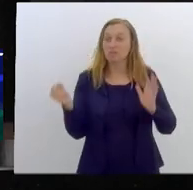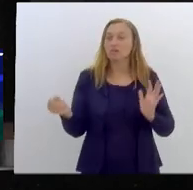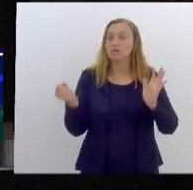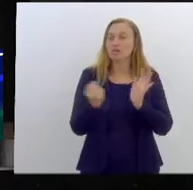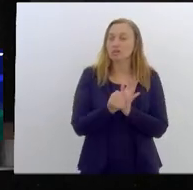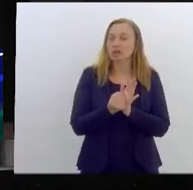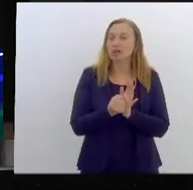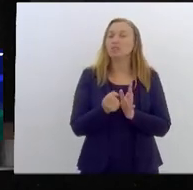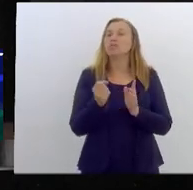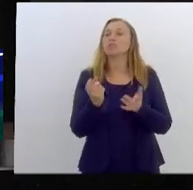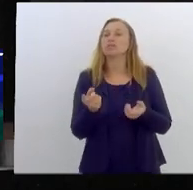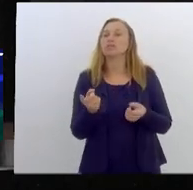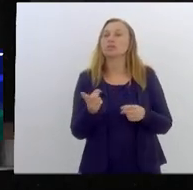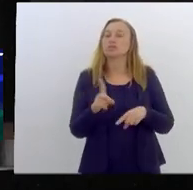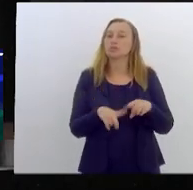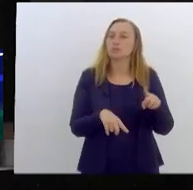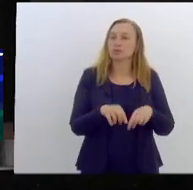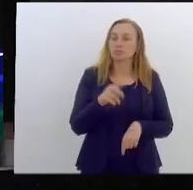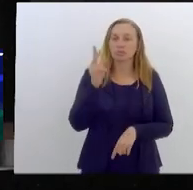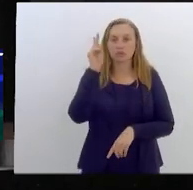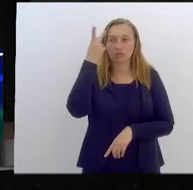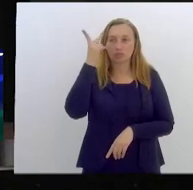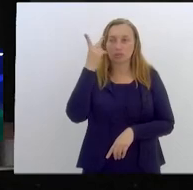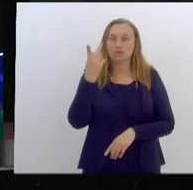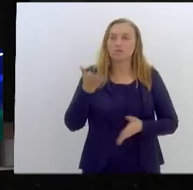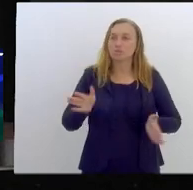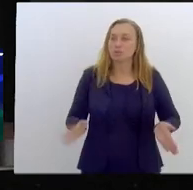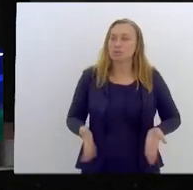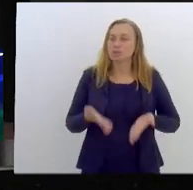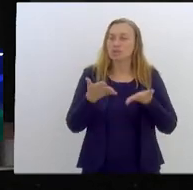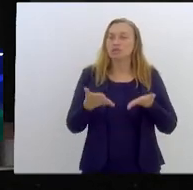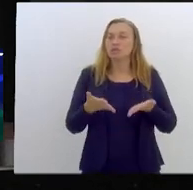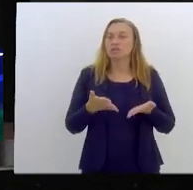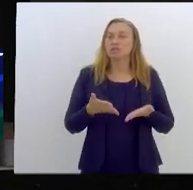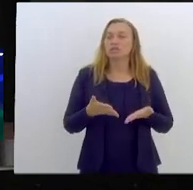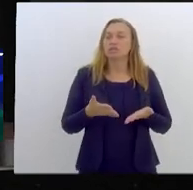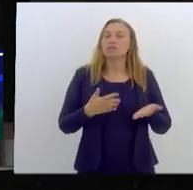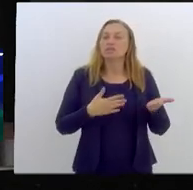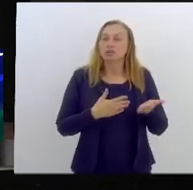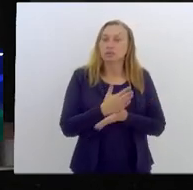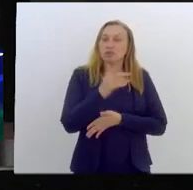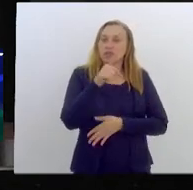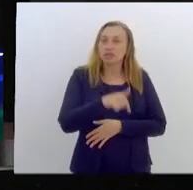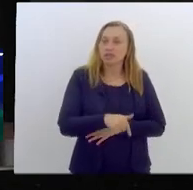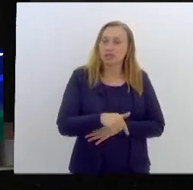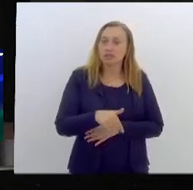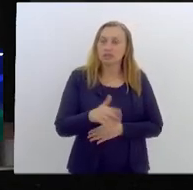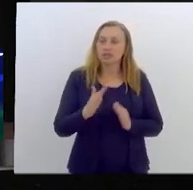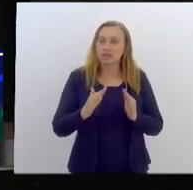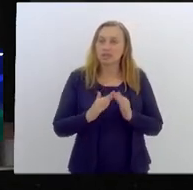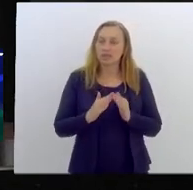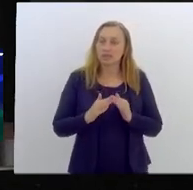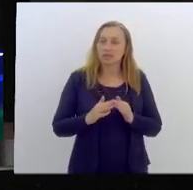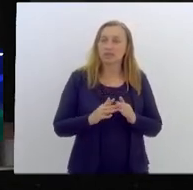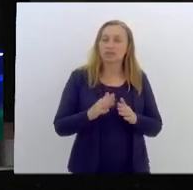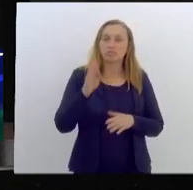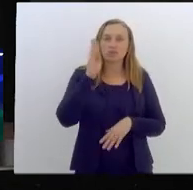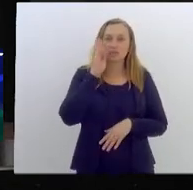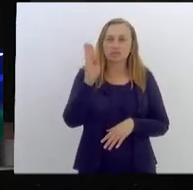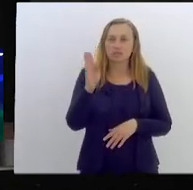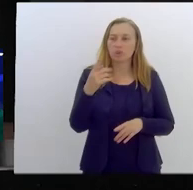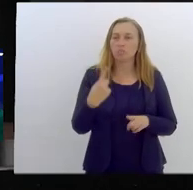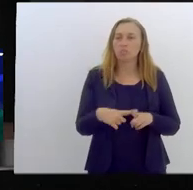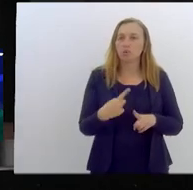patrimônio imaterial. Foi uma iniciativa e aprovada aqui por esta casa muito fundamental,